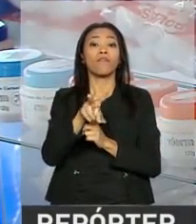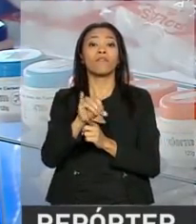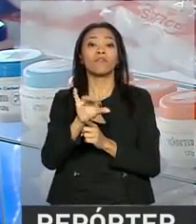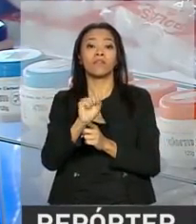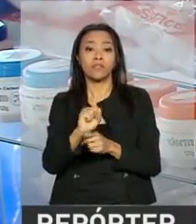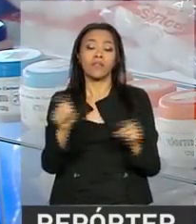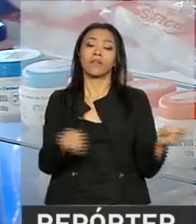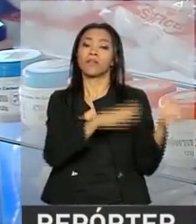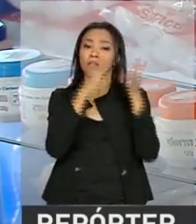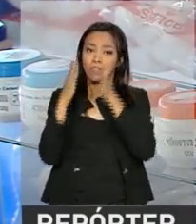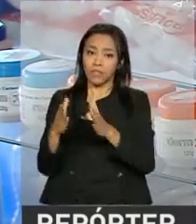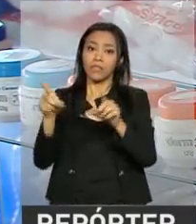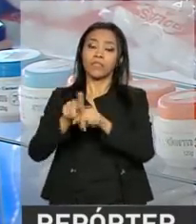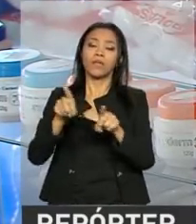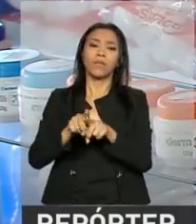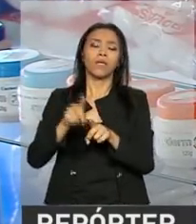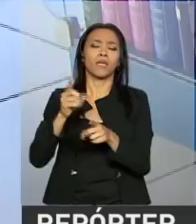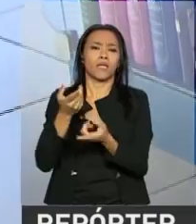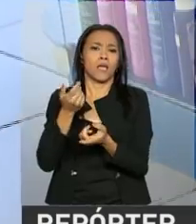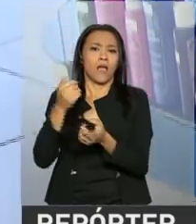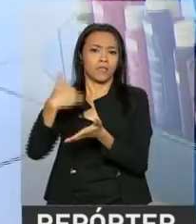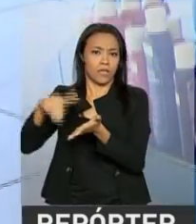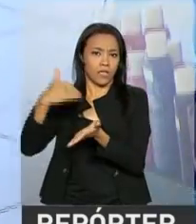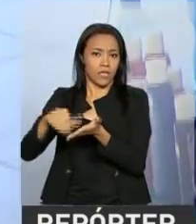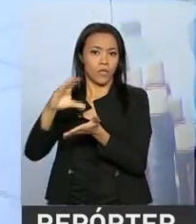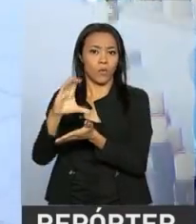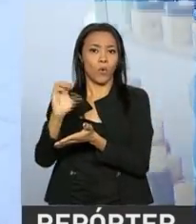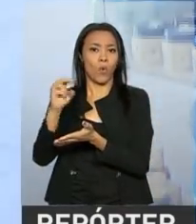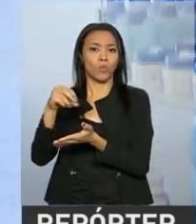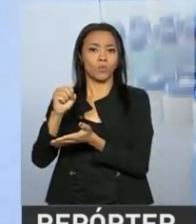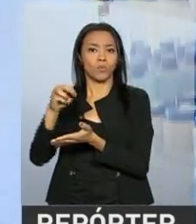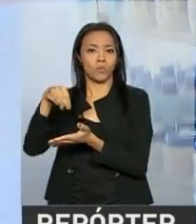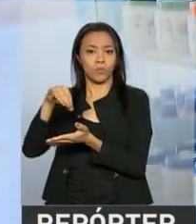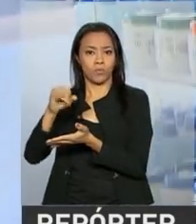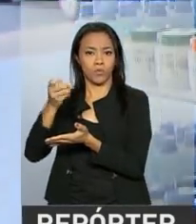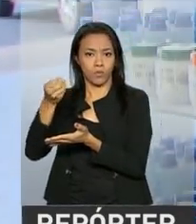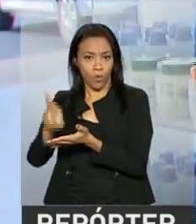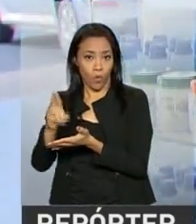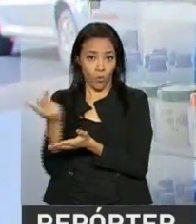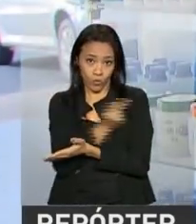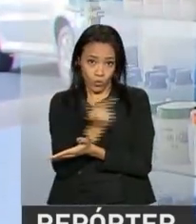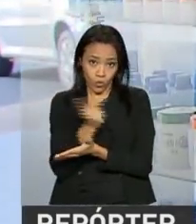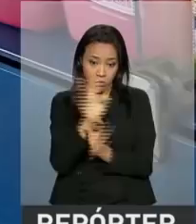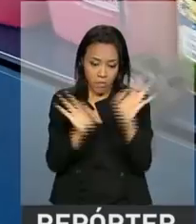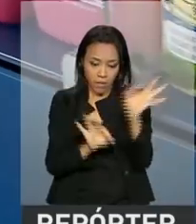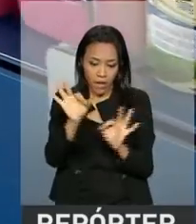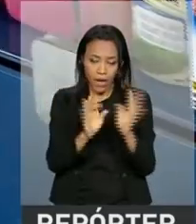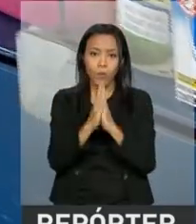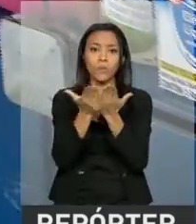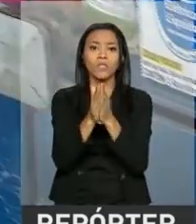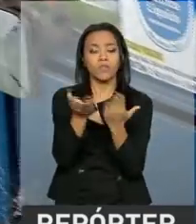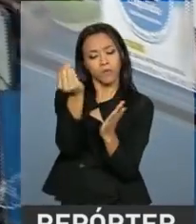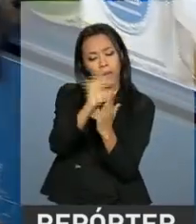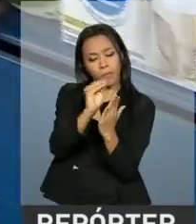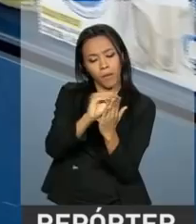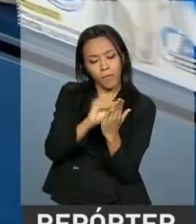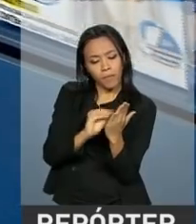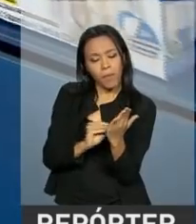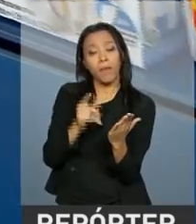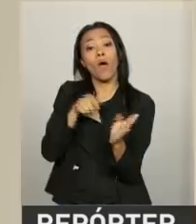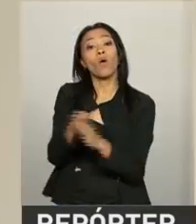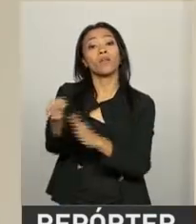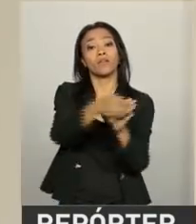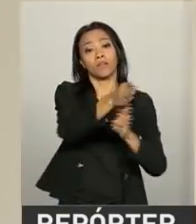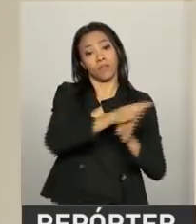Consumidor do Ministério da Justiça e cidadania prepararam um boletim que ajuda na melhor escolha dos produtos para proteger a